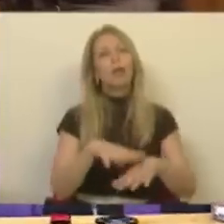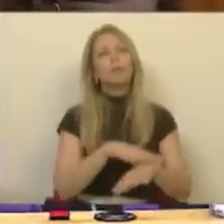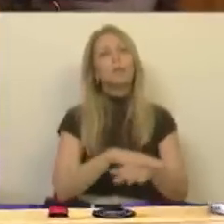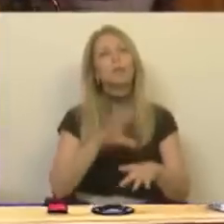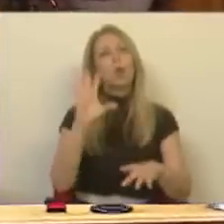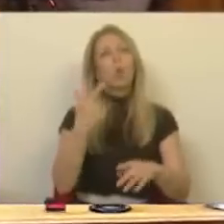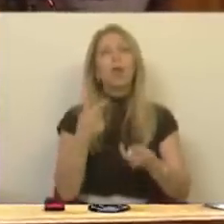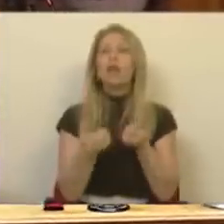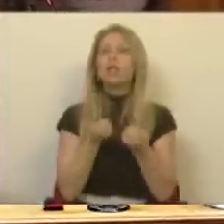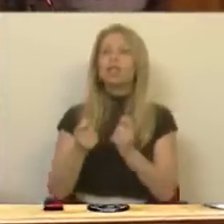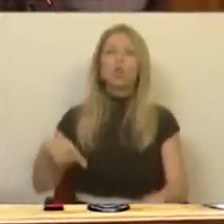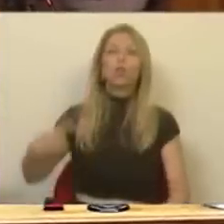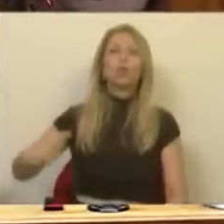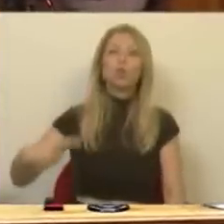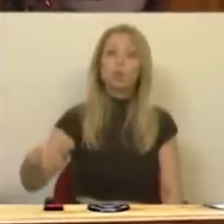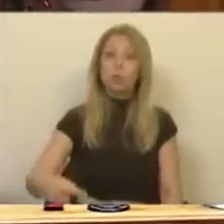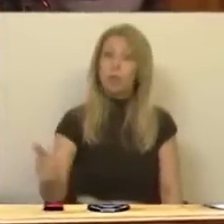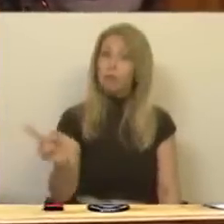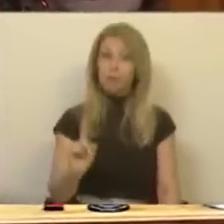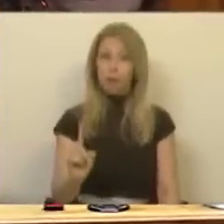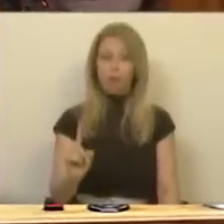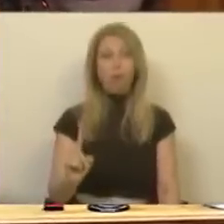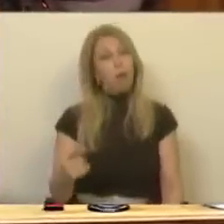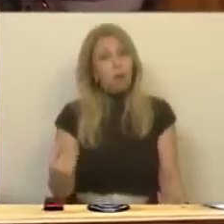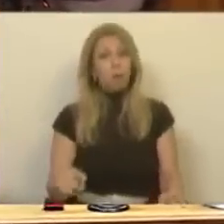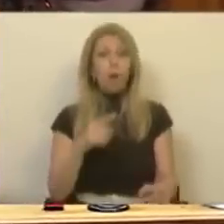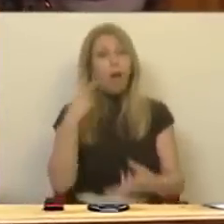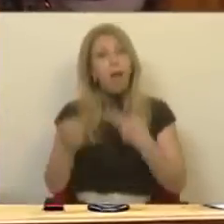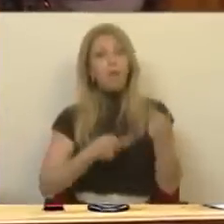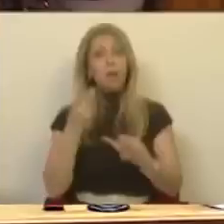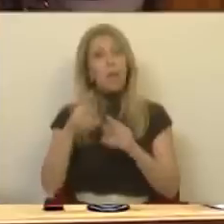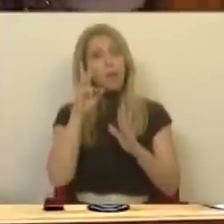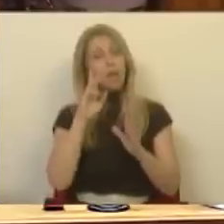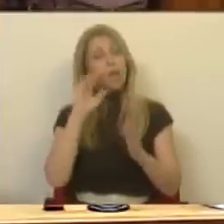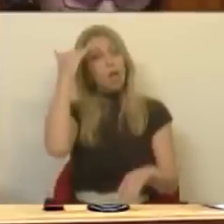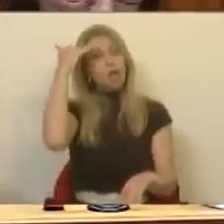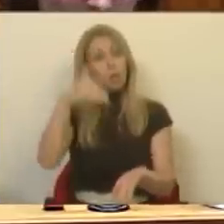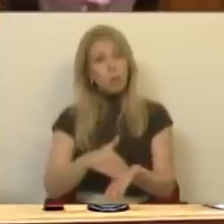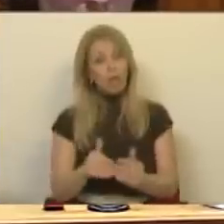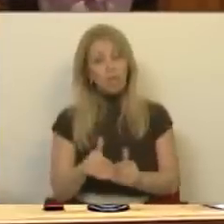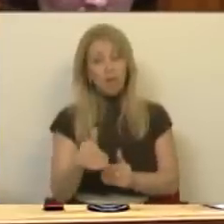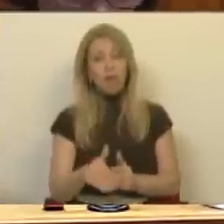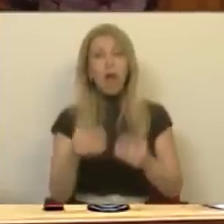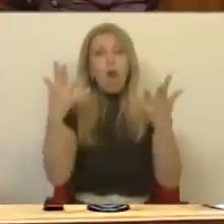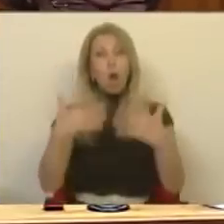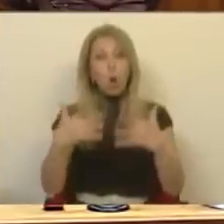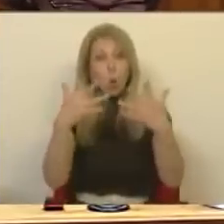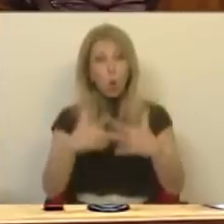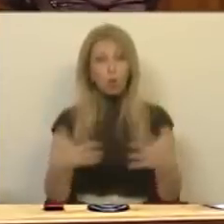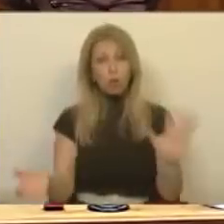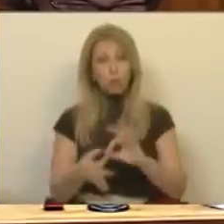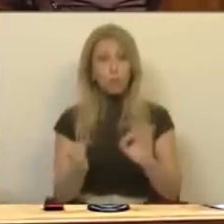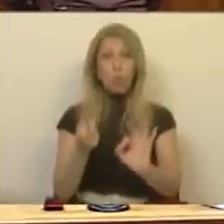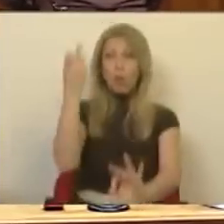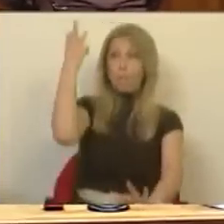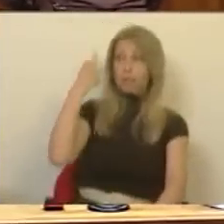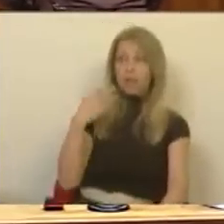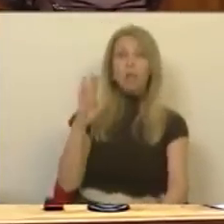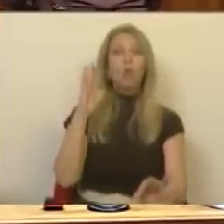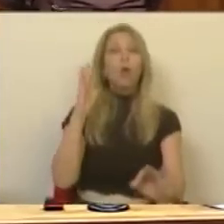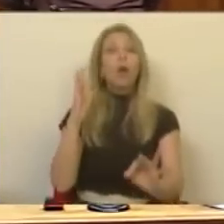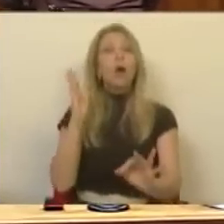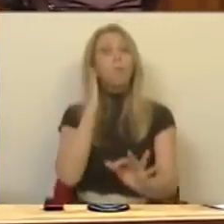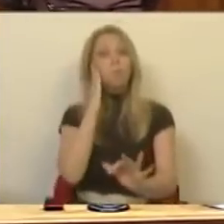da gestão do dia a dia é avaliar resultados brevementeremos as contas as relativas do ano passado estado decorrer este processo e